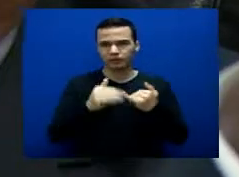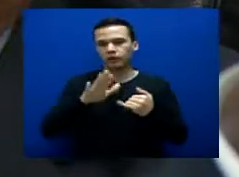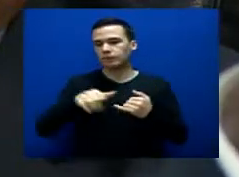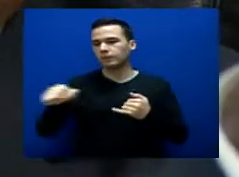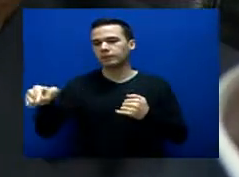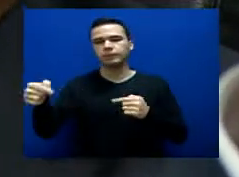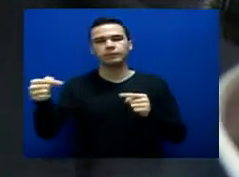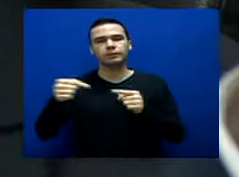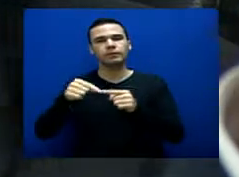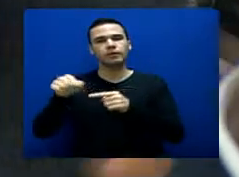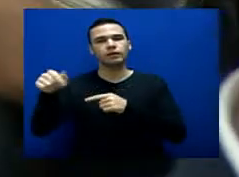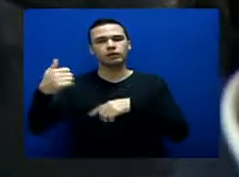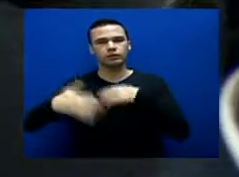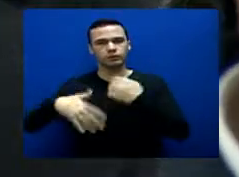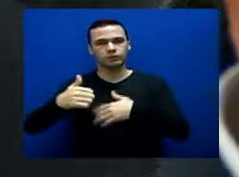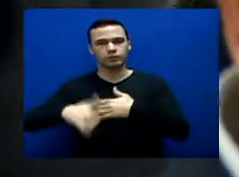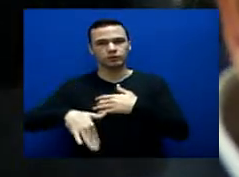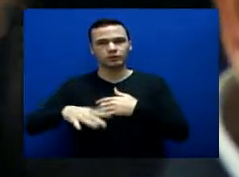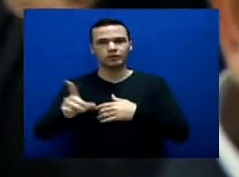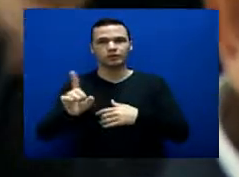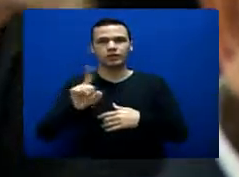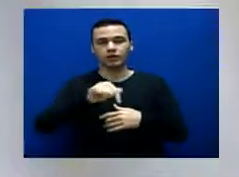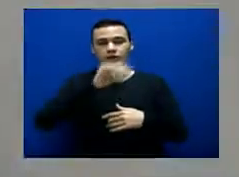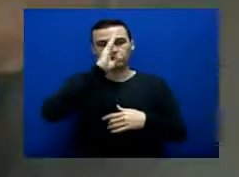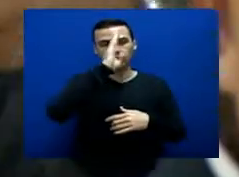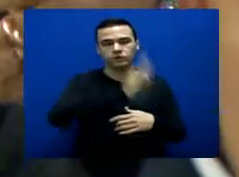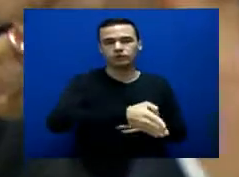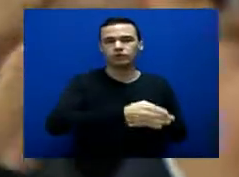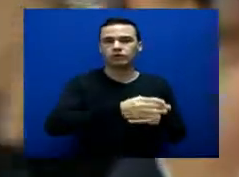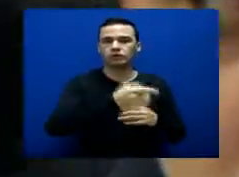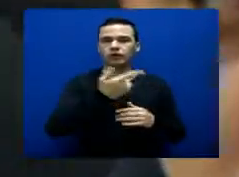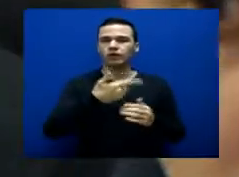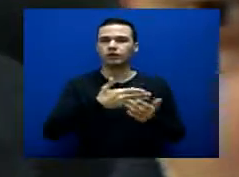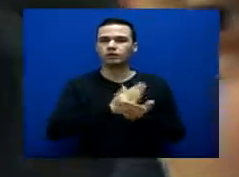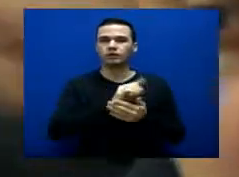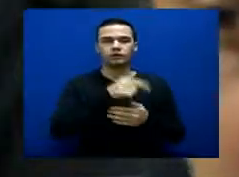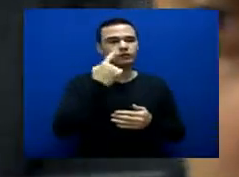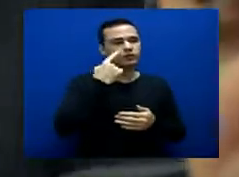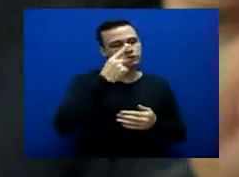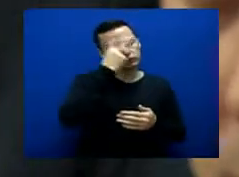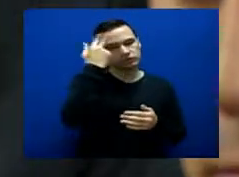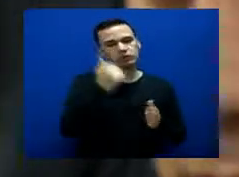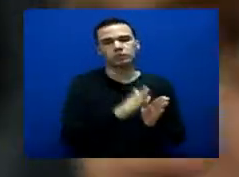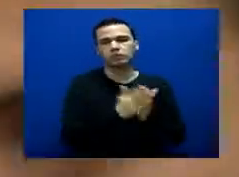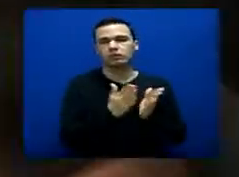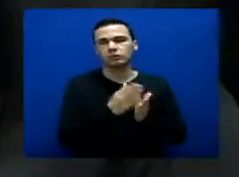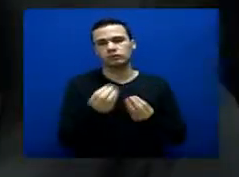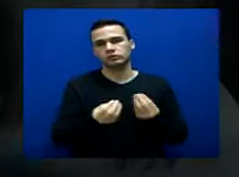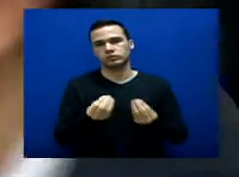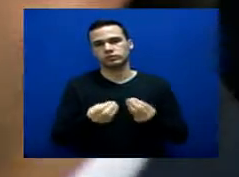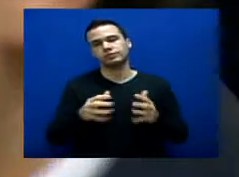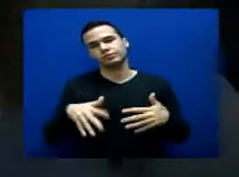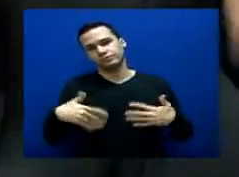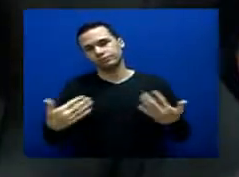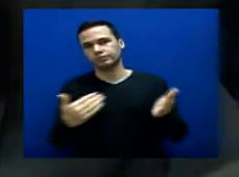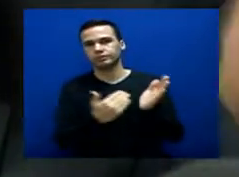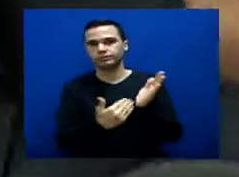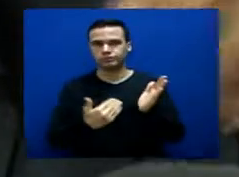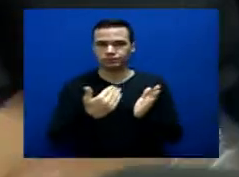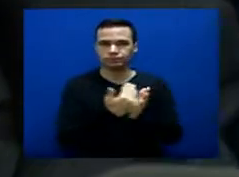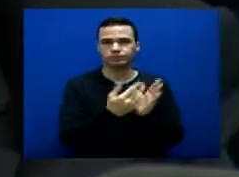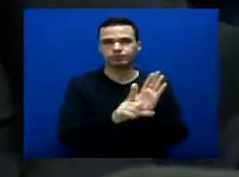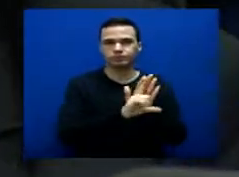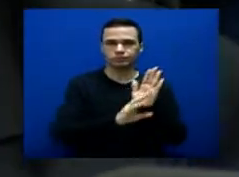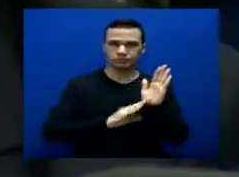especifica quem é que está, como que se comprova o estado de pobreza. Portanto, eu incluí... No projeto,